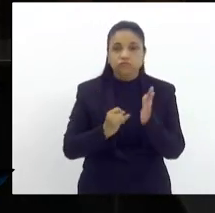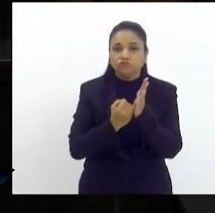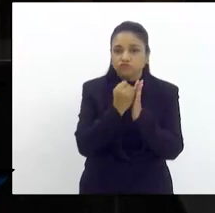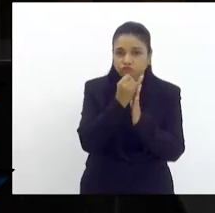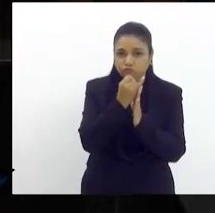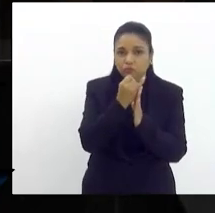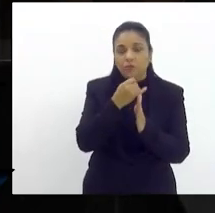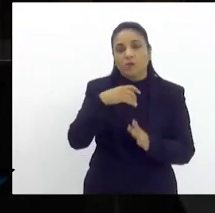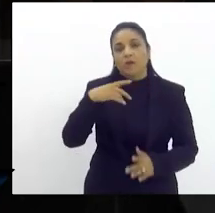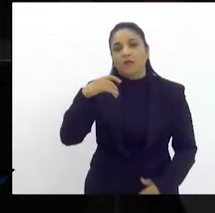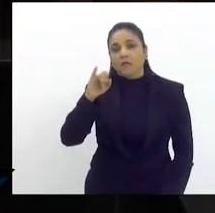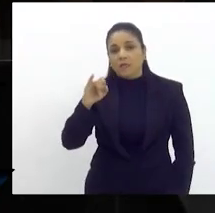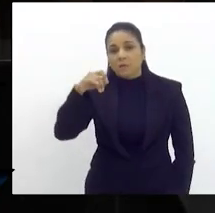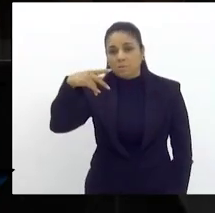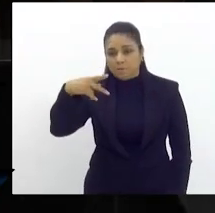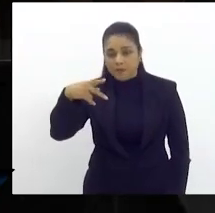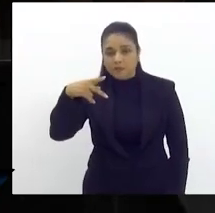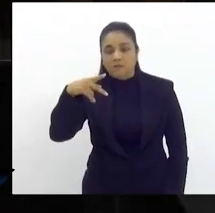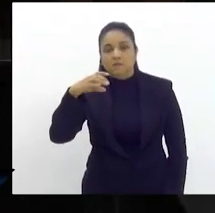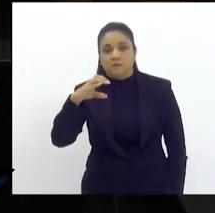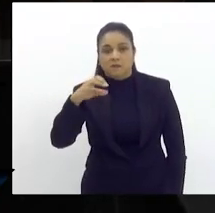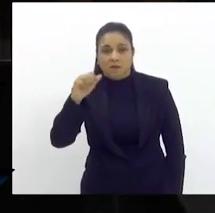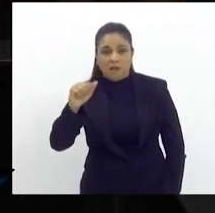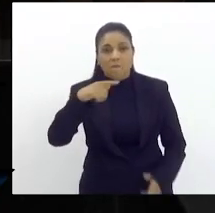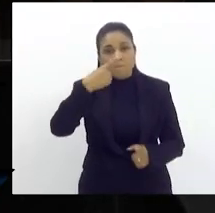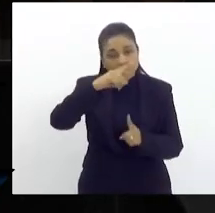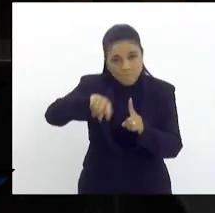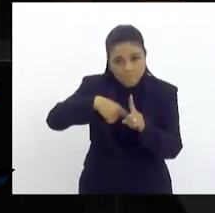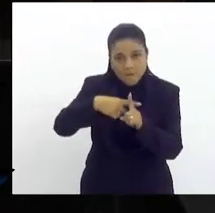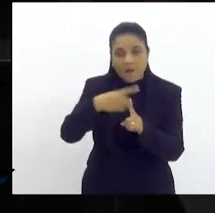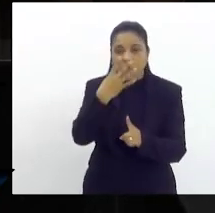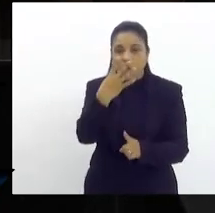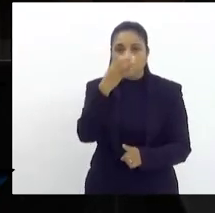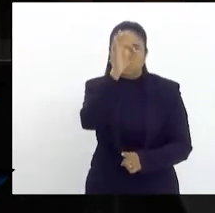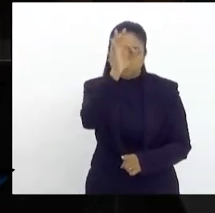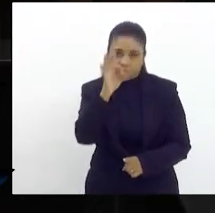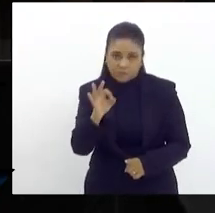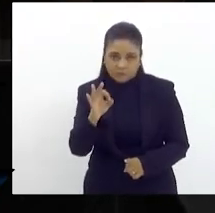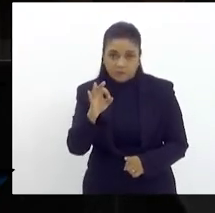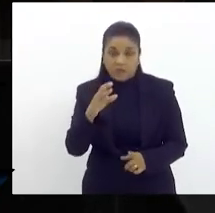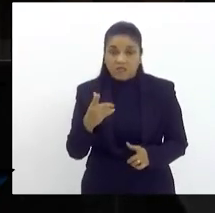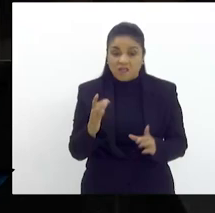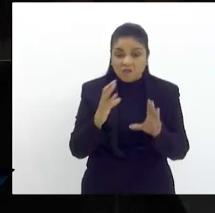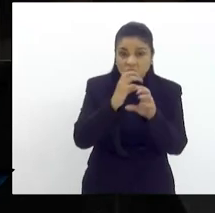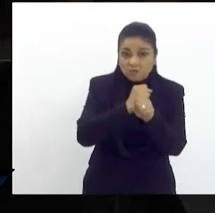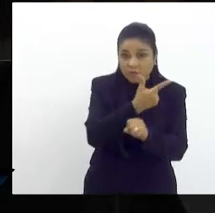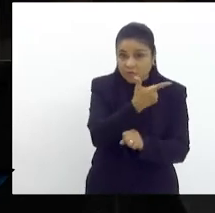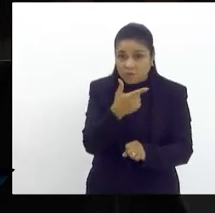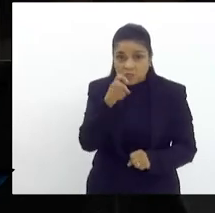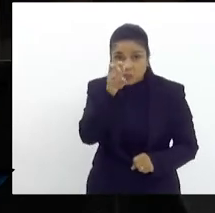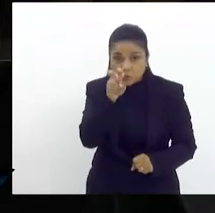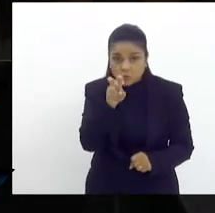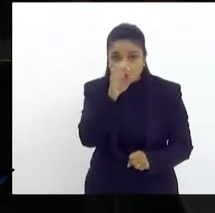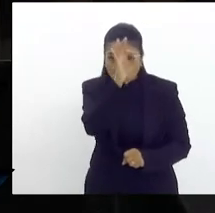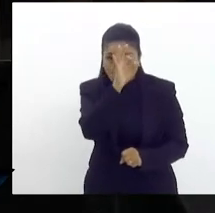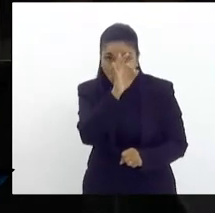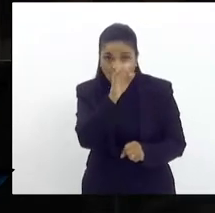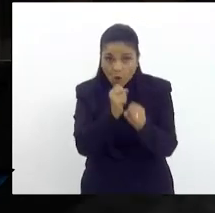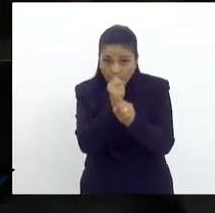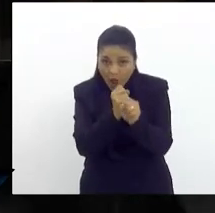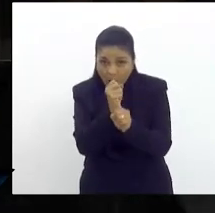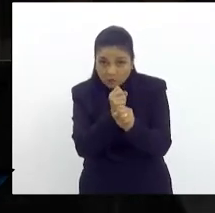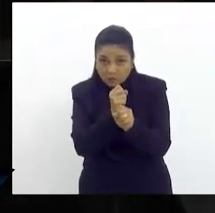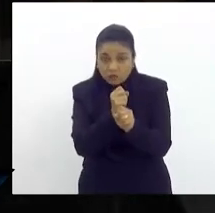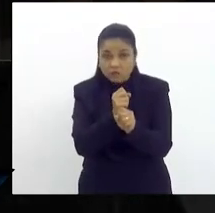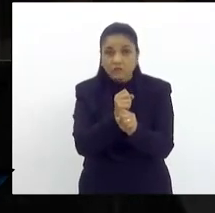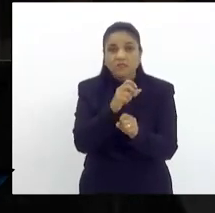+ 4 pontos percentuais ponderando em 25 anos isso dá a taxa real de juros